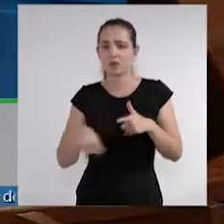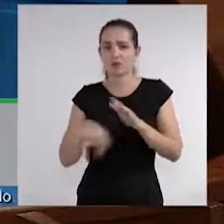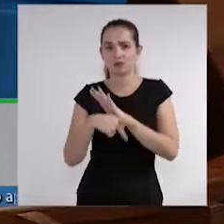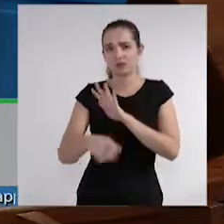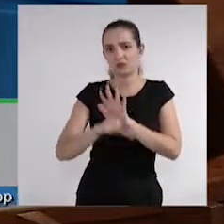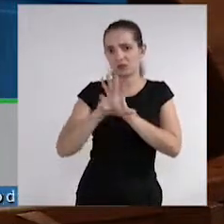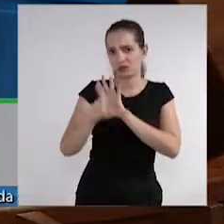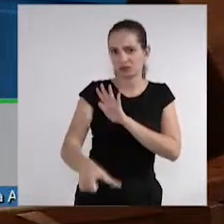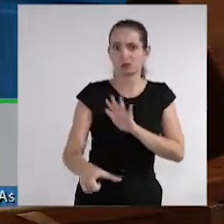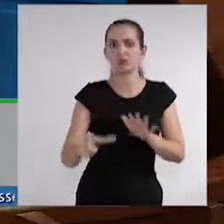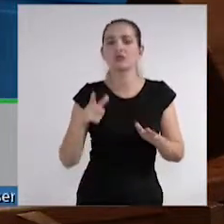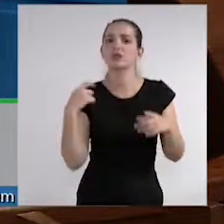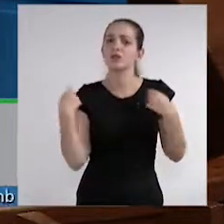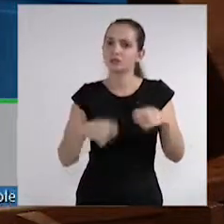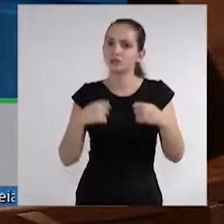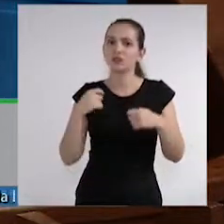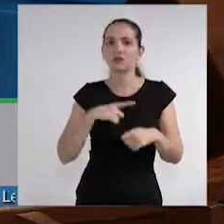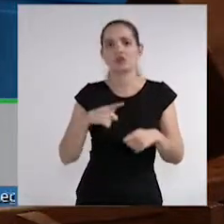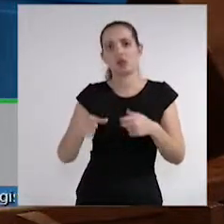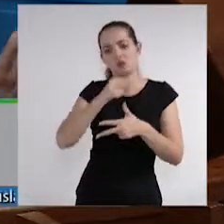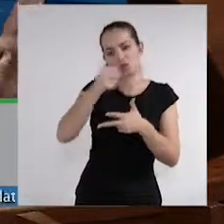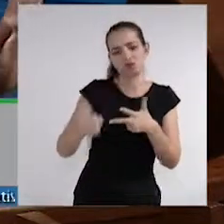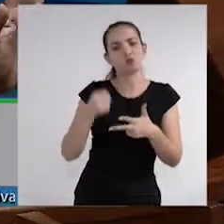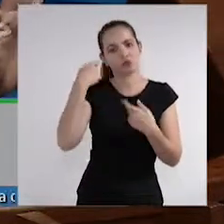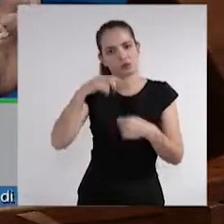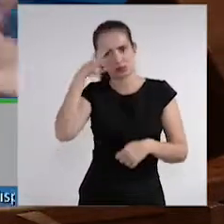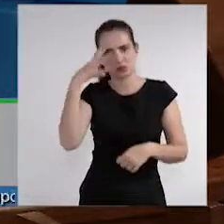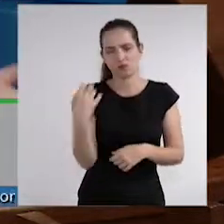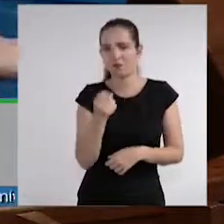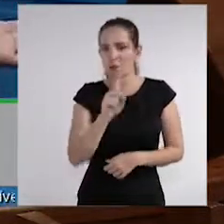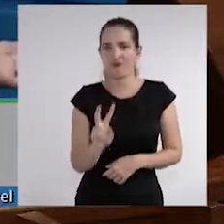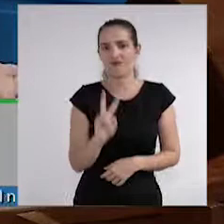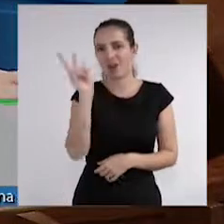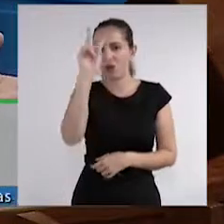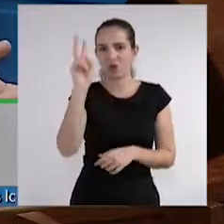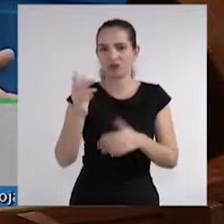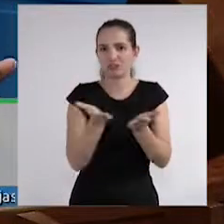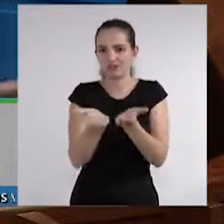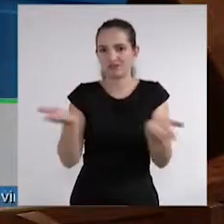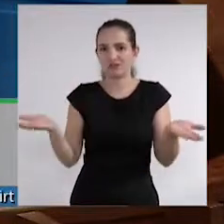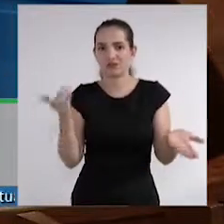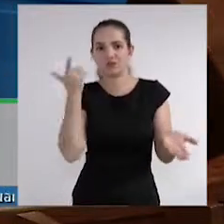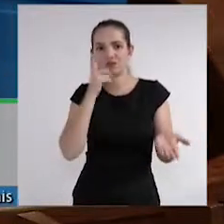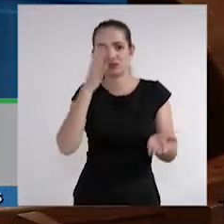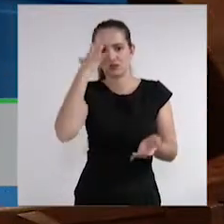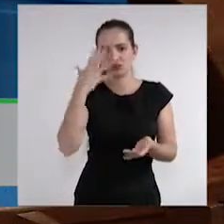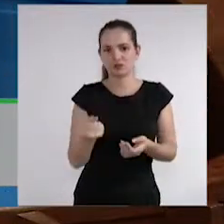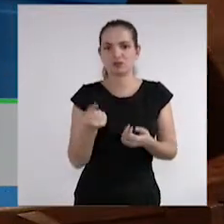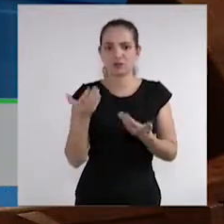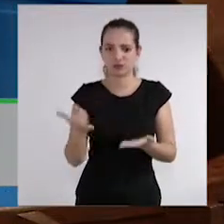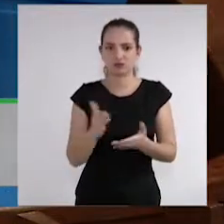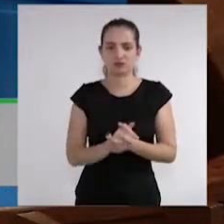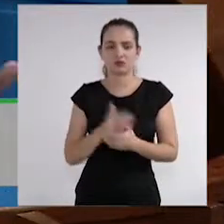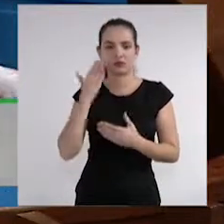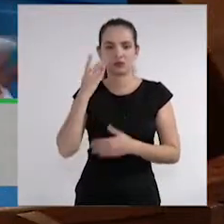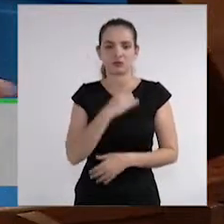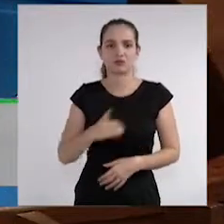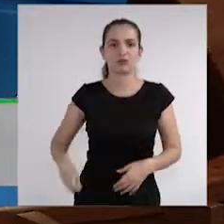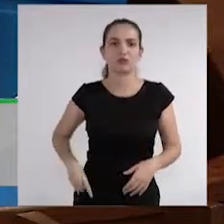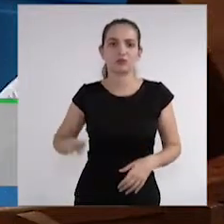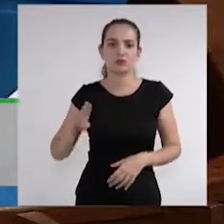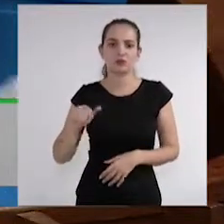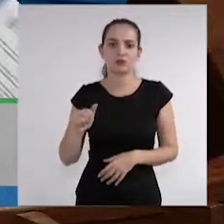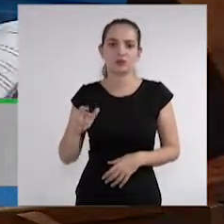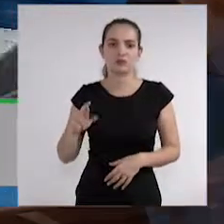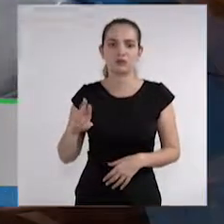falta de tomada de decisão por parte do poder público. Não é valor de licitação que vai regulamentar isso. Obrigado, deputado Barbosinha. Vossa